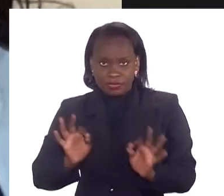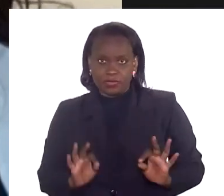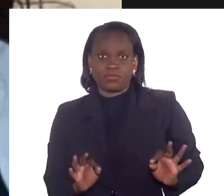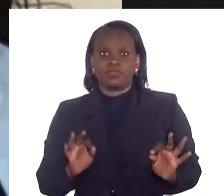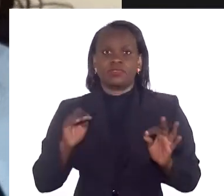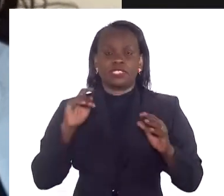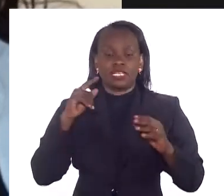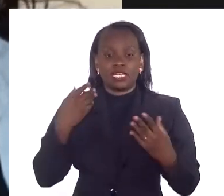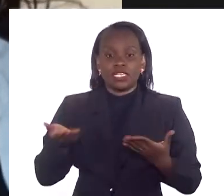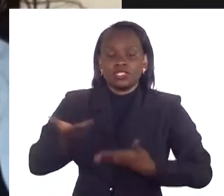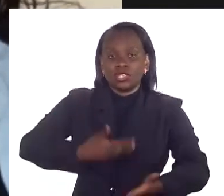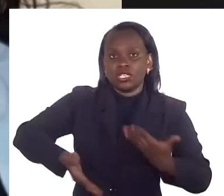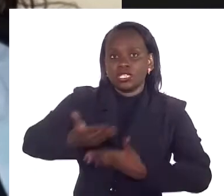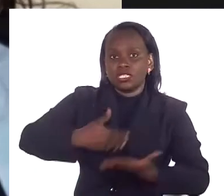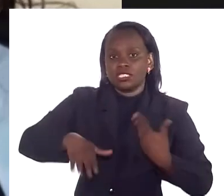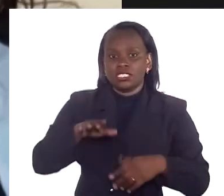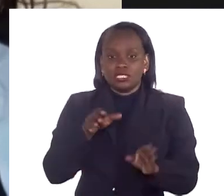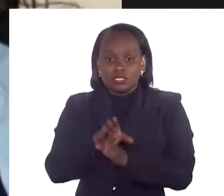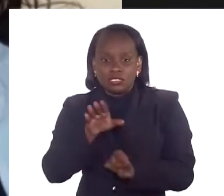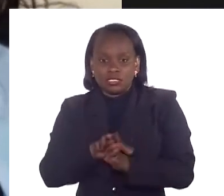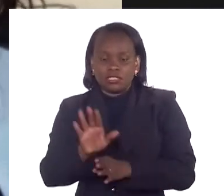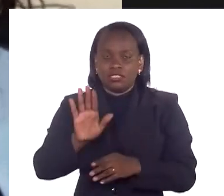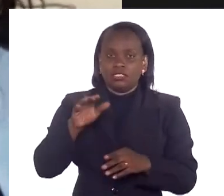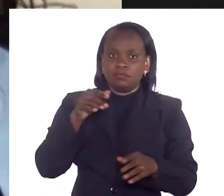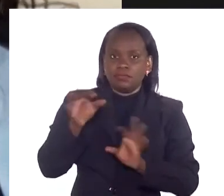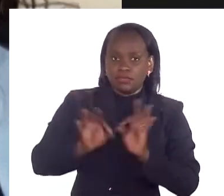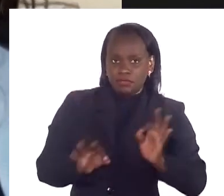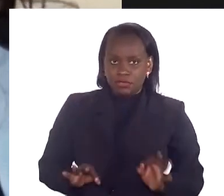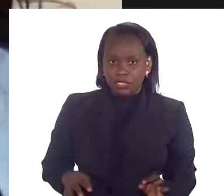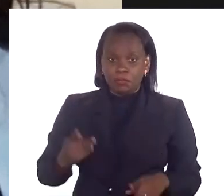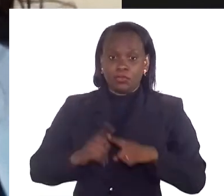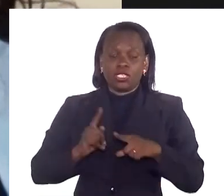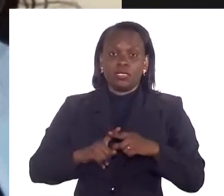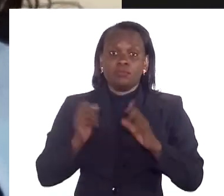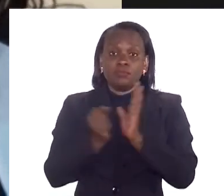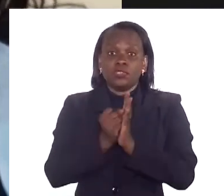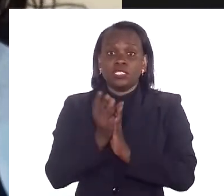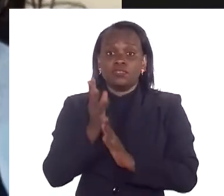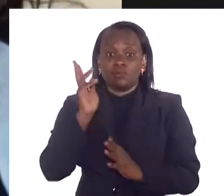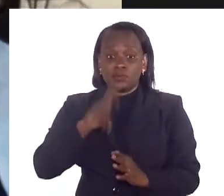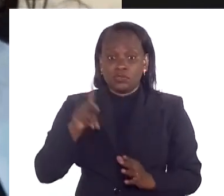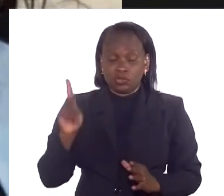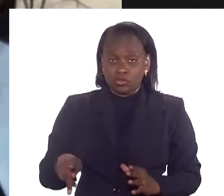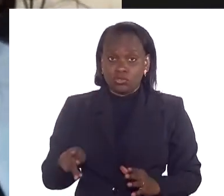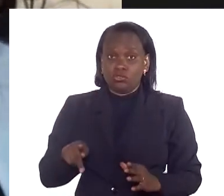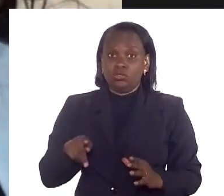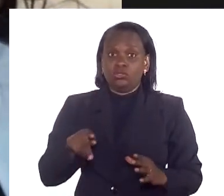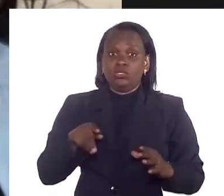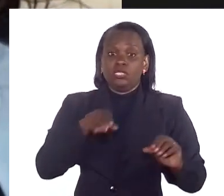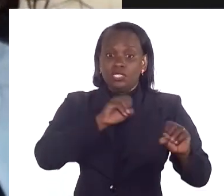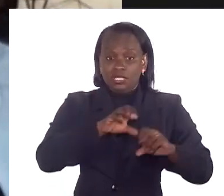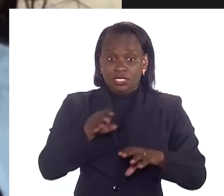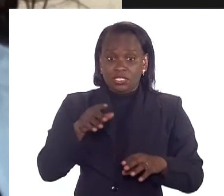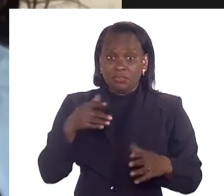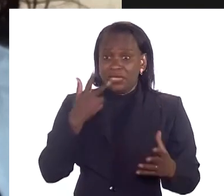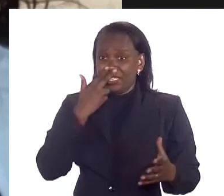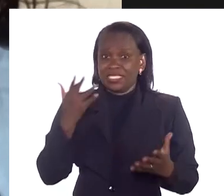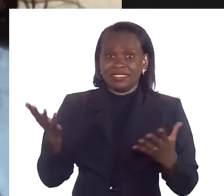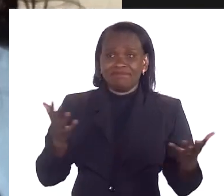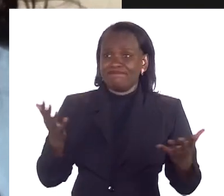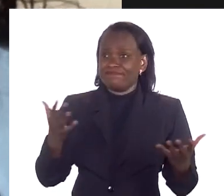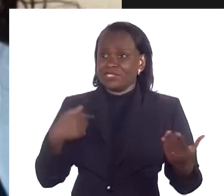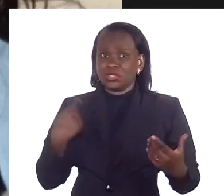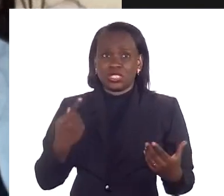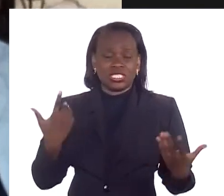profissionais para que possa haver essa troca e orientação no planejamento. Porque muitas vezes o professor da sala de ensino comum ele se